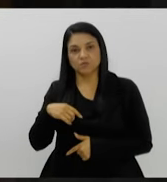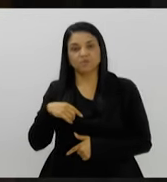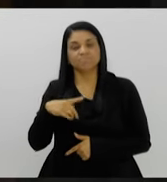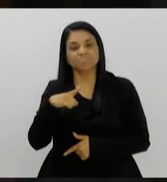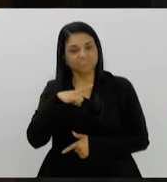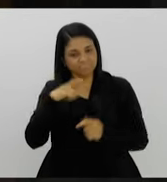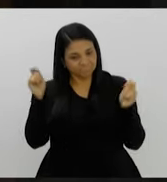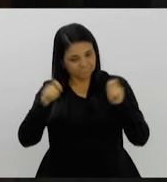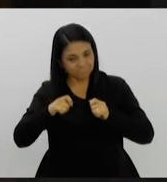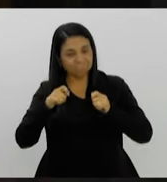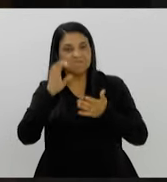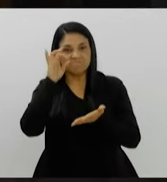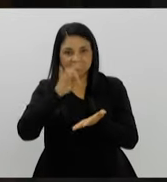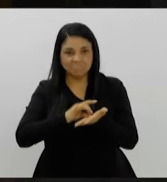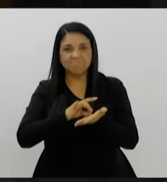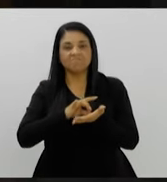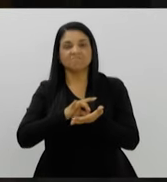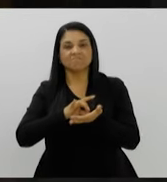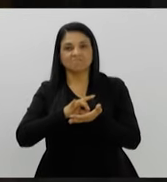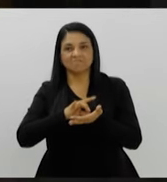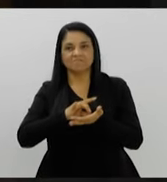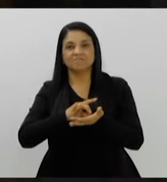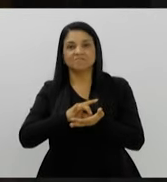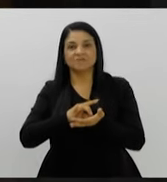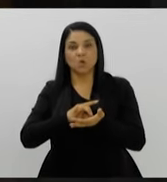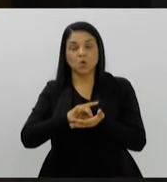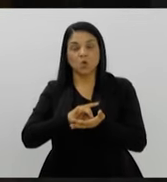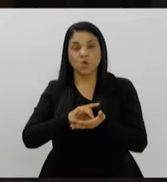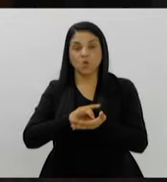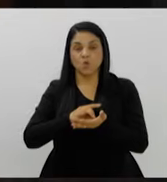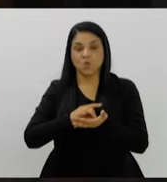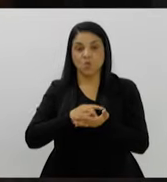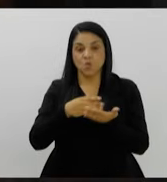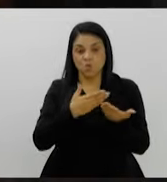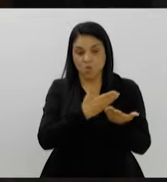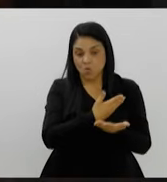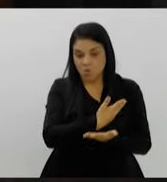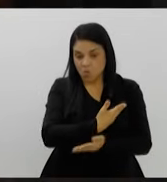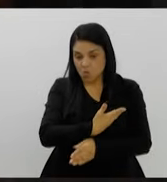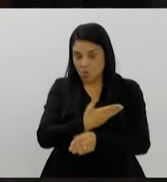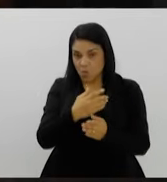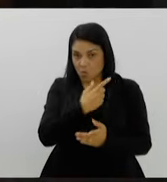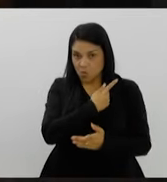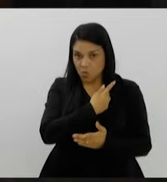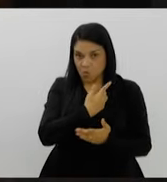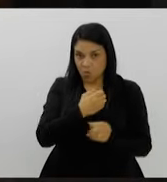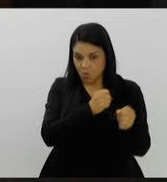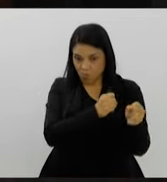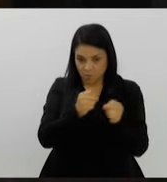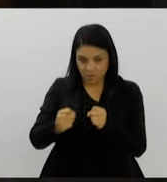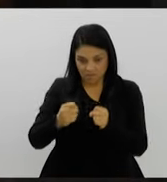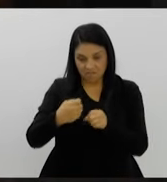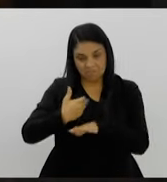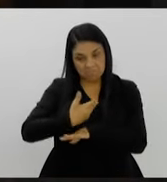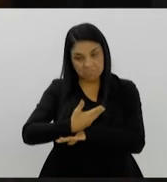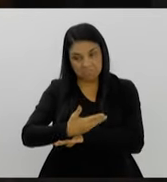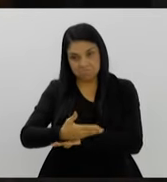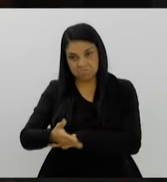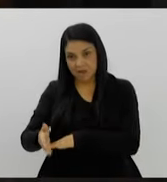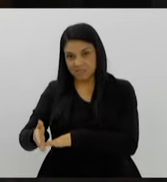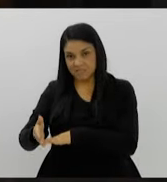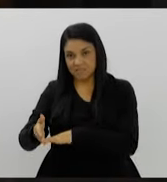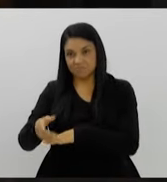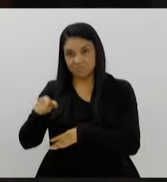passa e será como é que vai ficar o governador quando perder a caneta porque na verdade ele tem a caneta sem tinta quem manda no